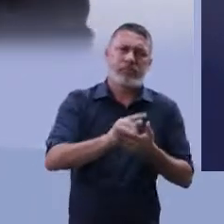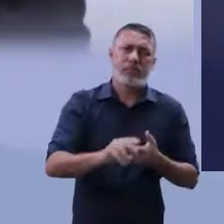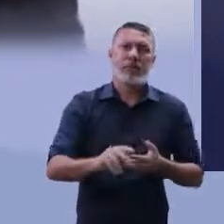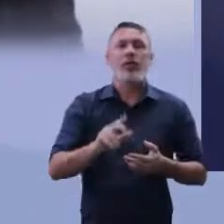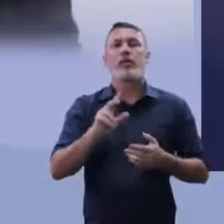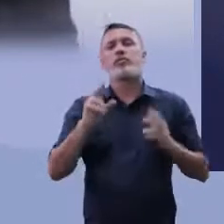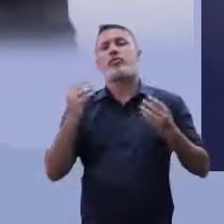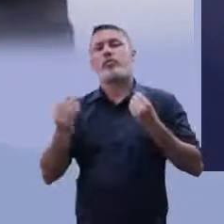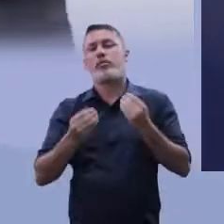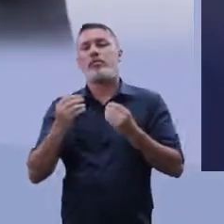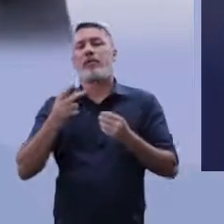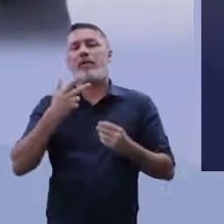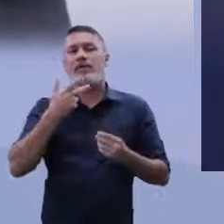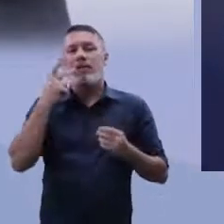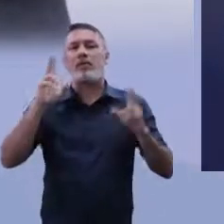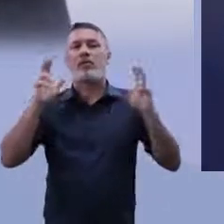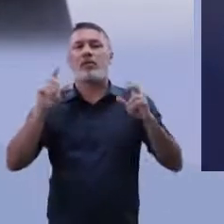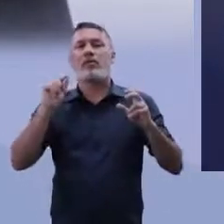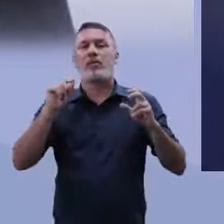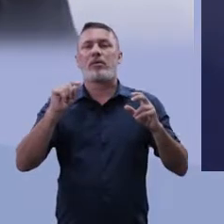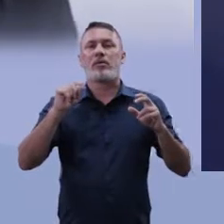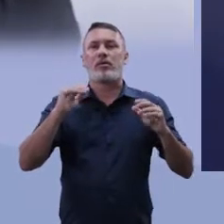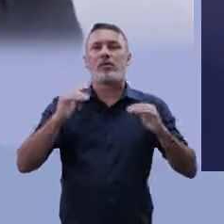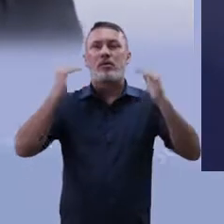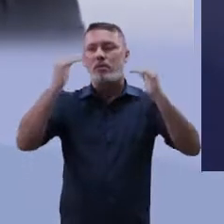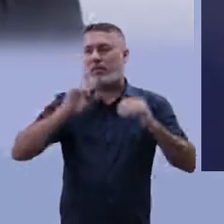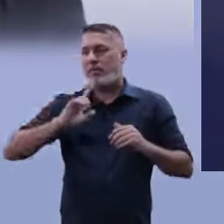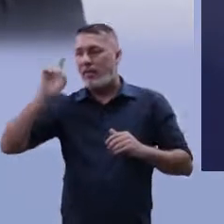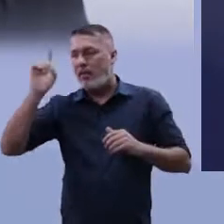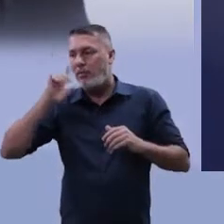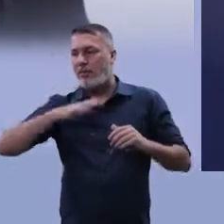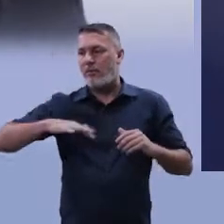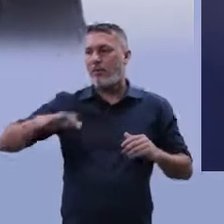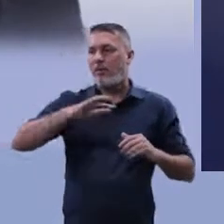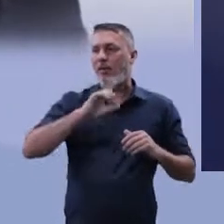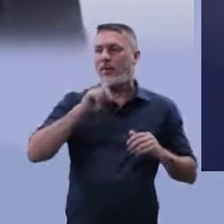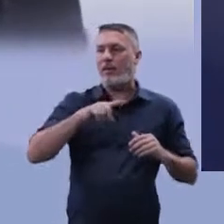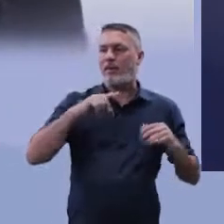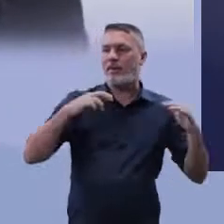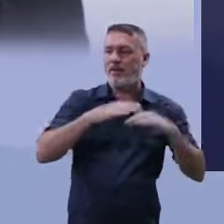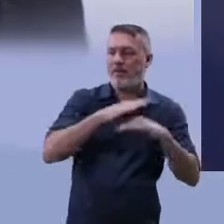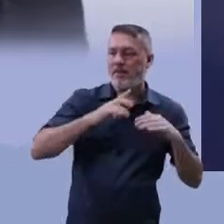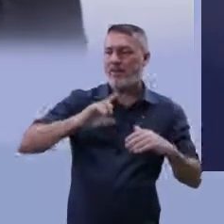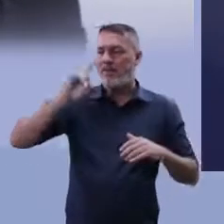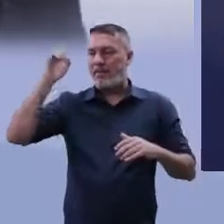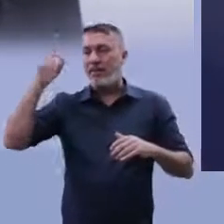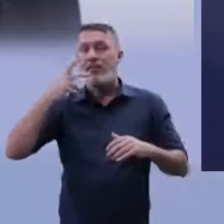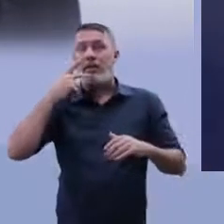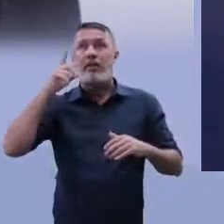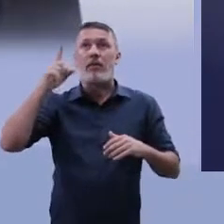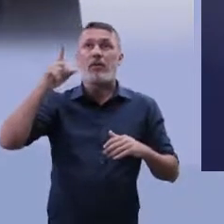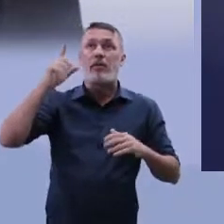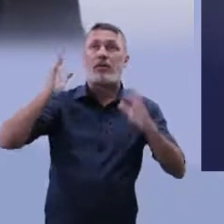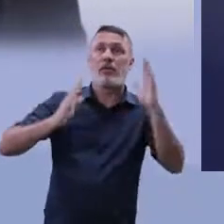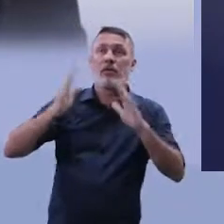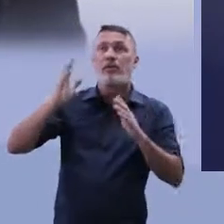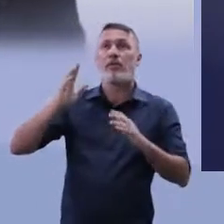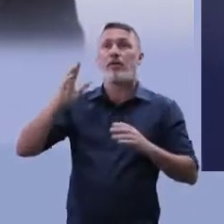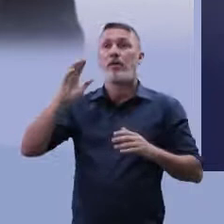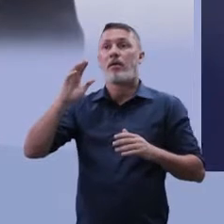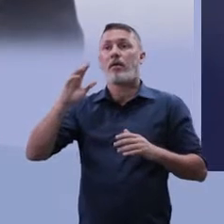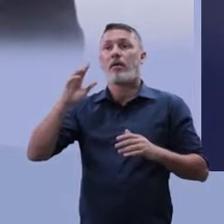vai apontar exatamente isso, a atemporalidade da cidade de Deus. Então, se a cidade de Deus ela é